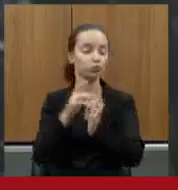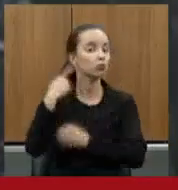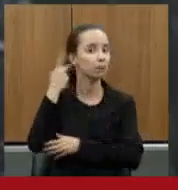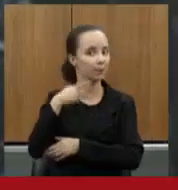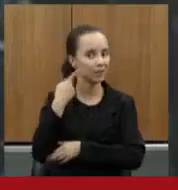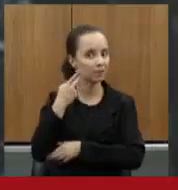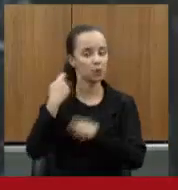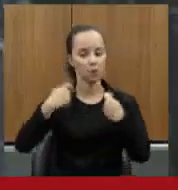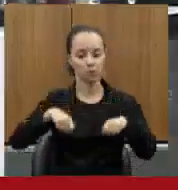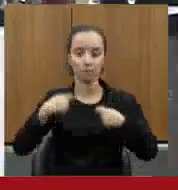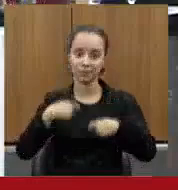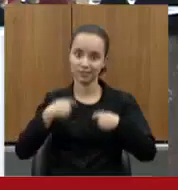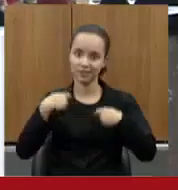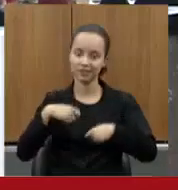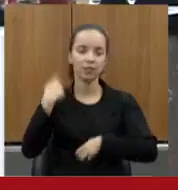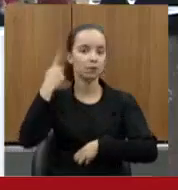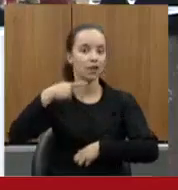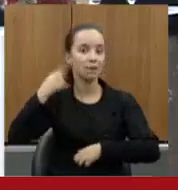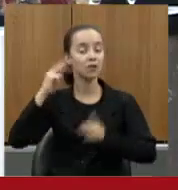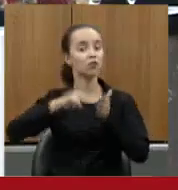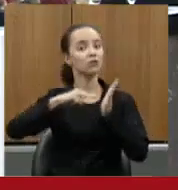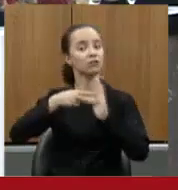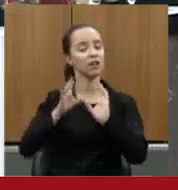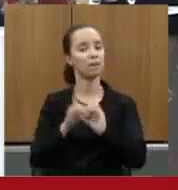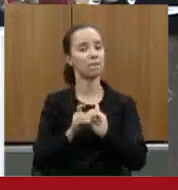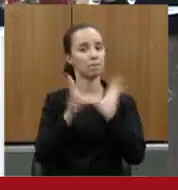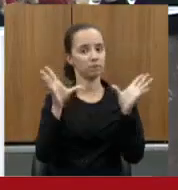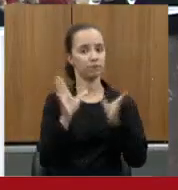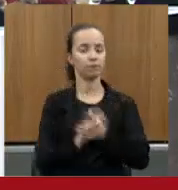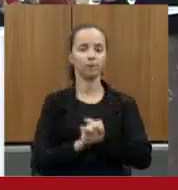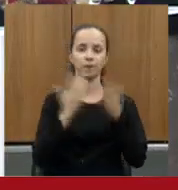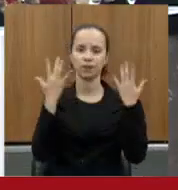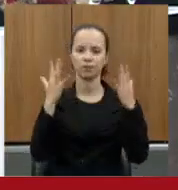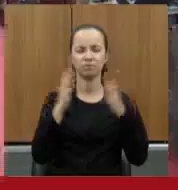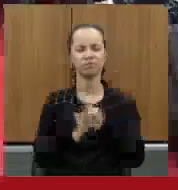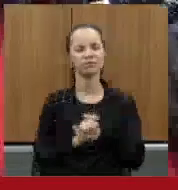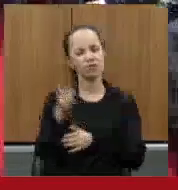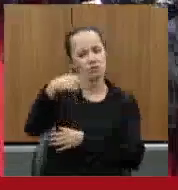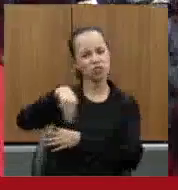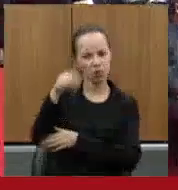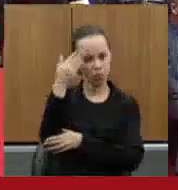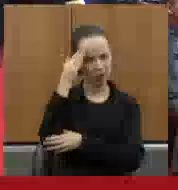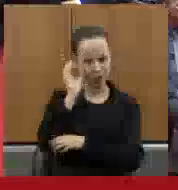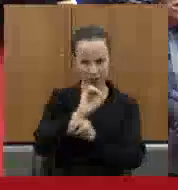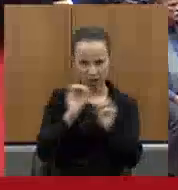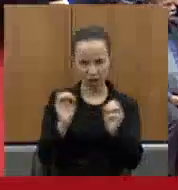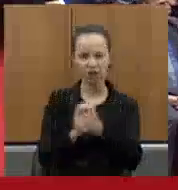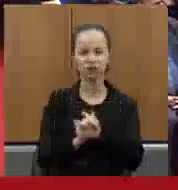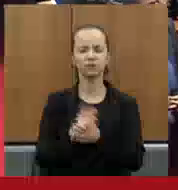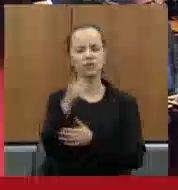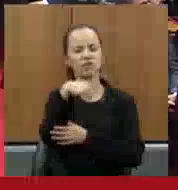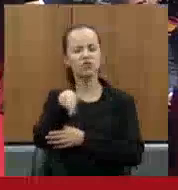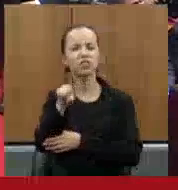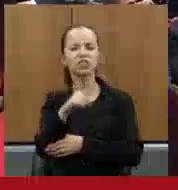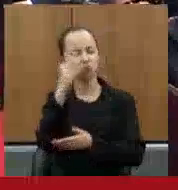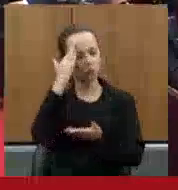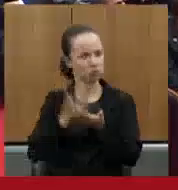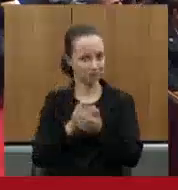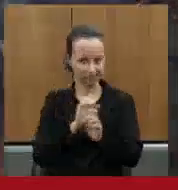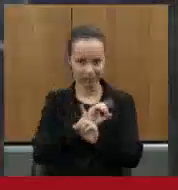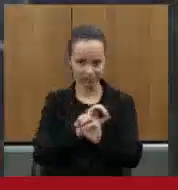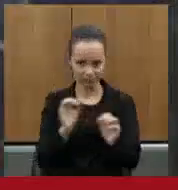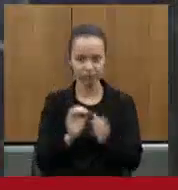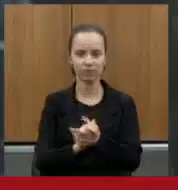no parlamento que mora a democracia. E para quem não entendeu isso, e para quem não acredita